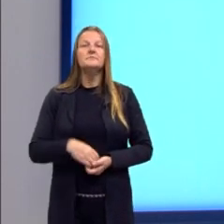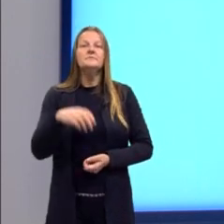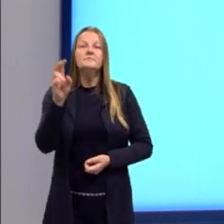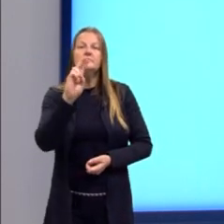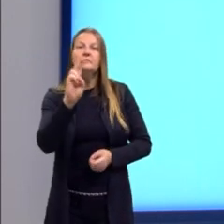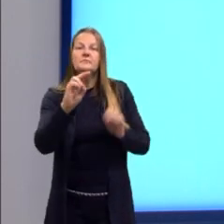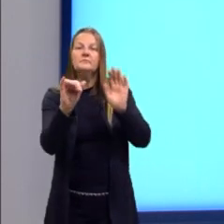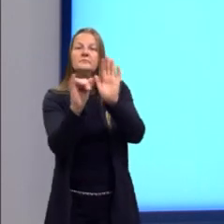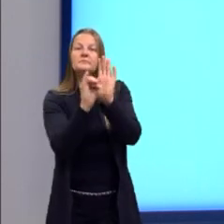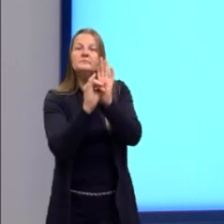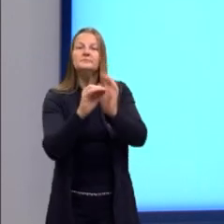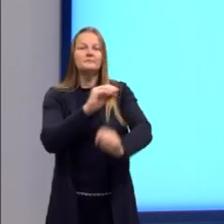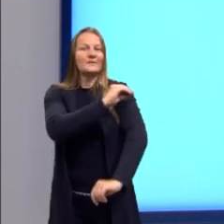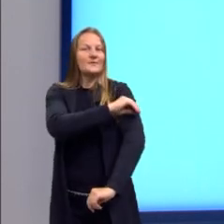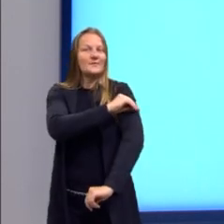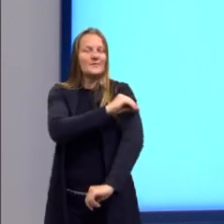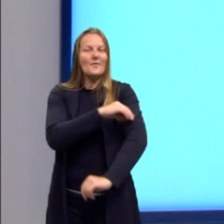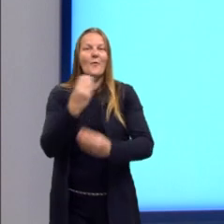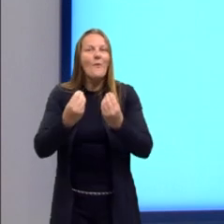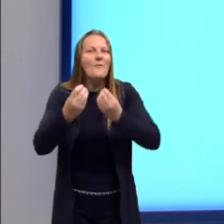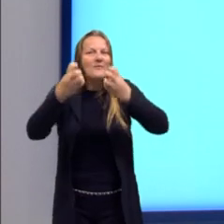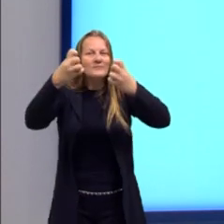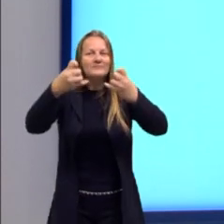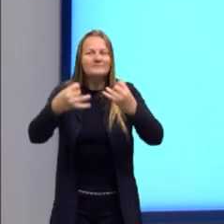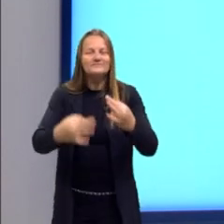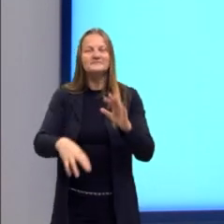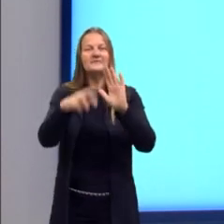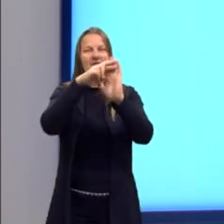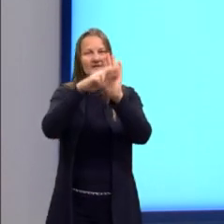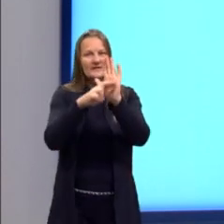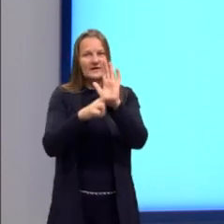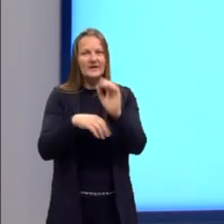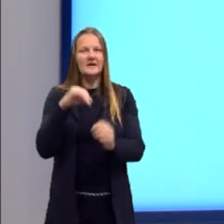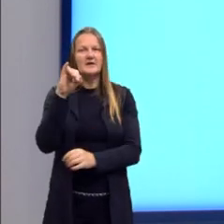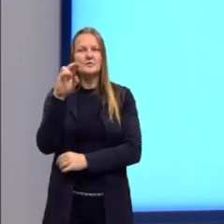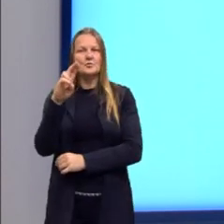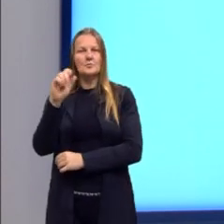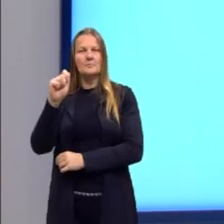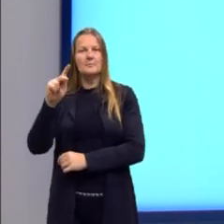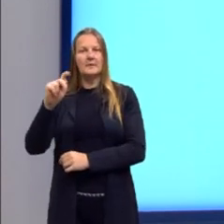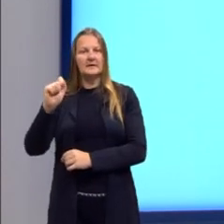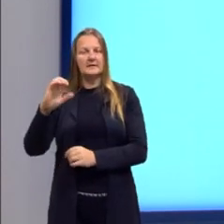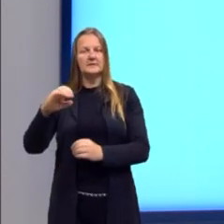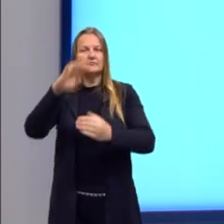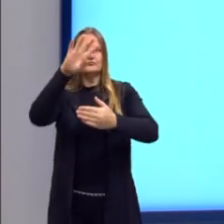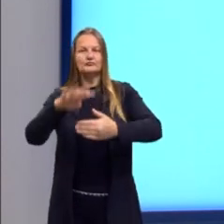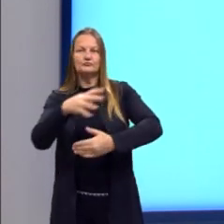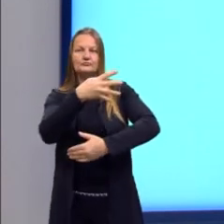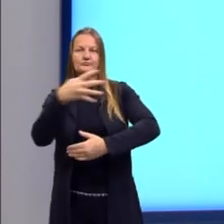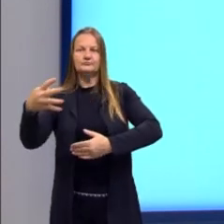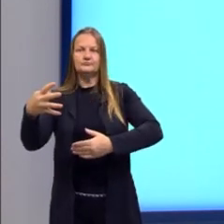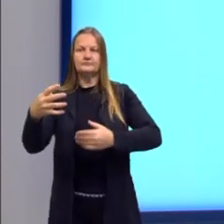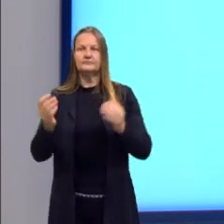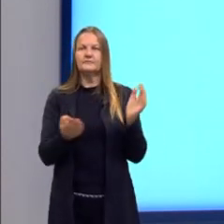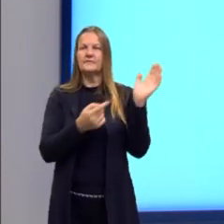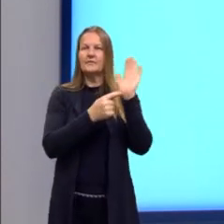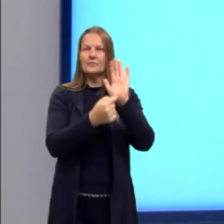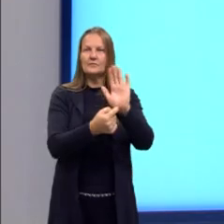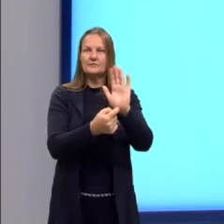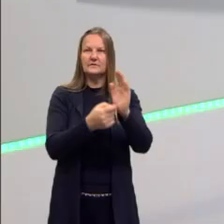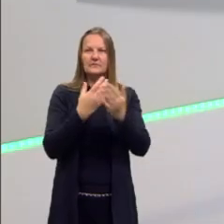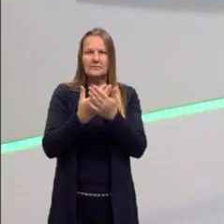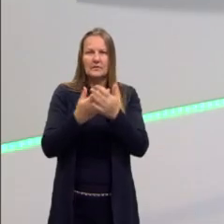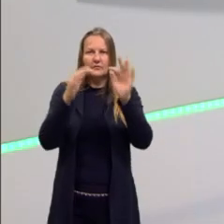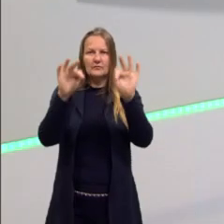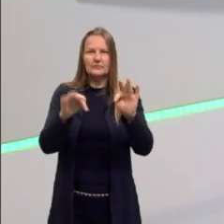nomenclatura do álcool né A nomenclatura elas regra é regra da iupac conforme aquela tabela até trouxe a tabela ali no final da